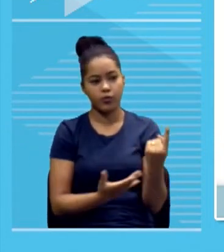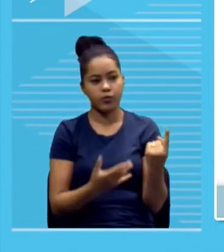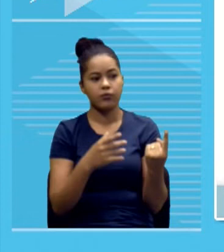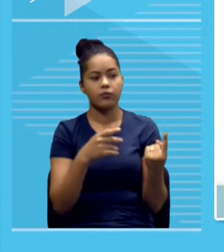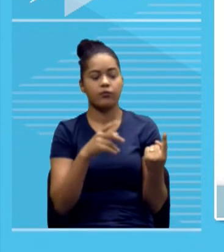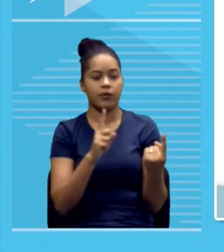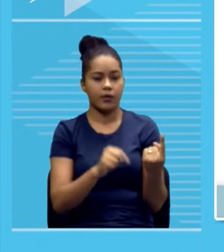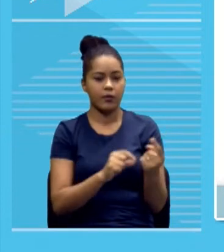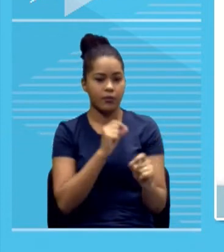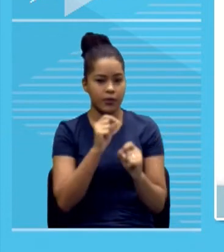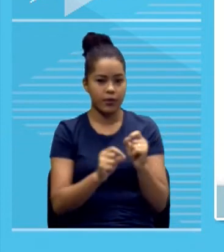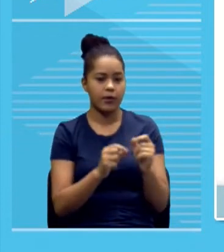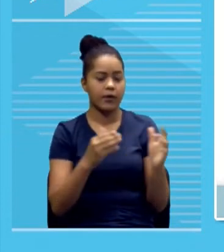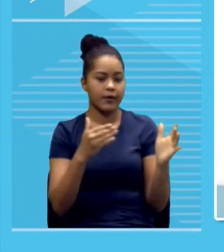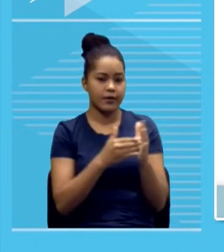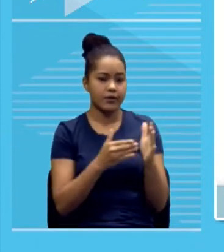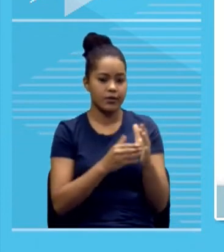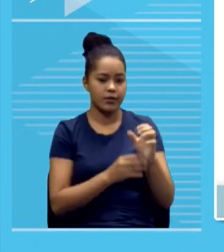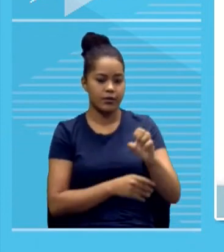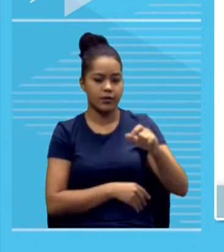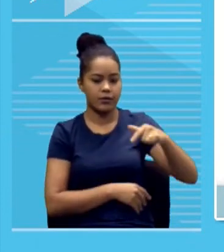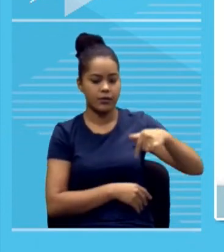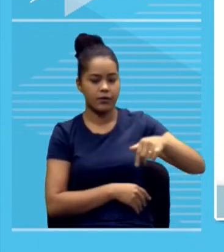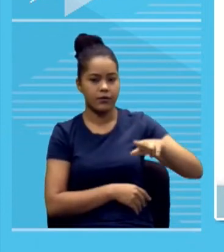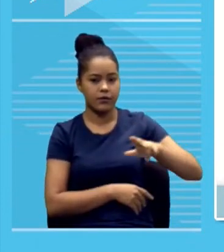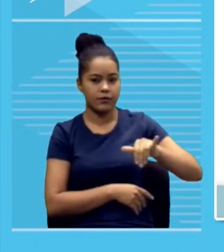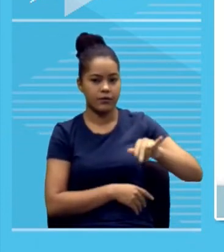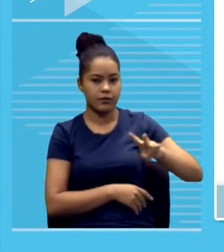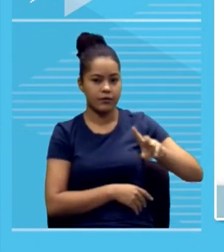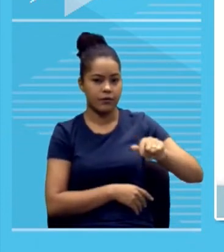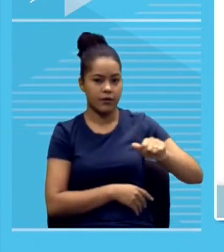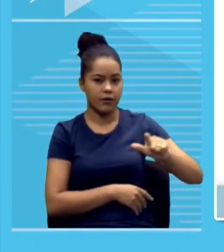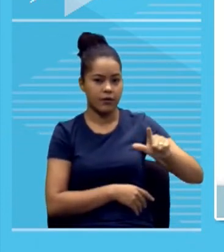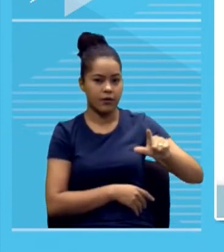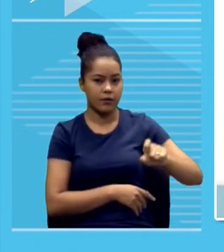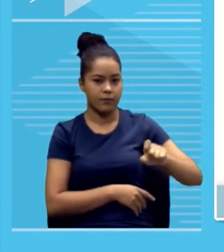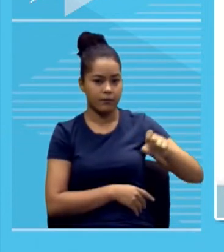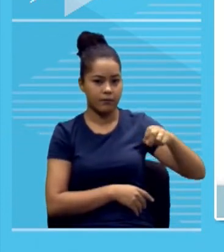resistência equivalente, tá bom? Seria a resistência total do sistema, equivalente.